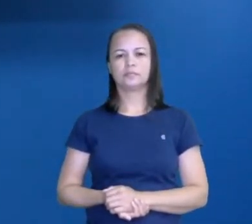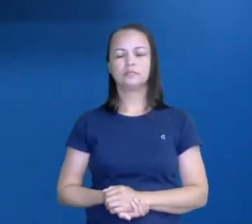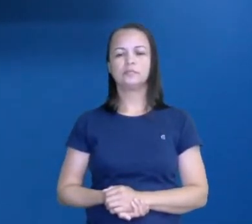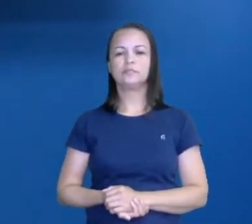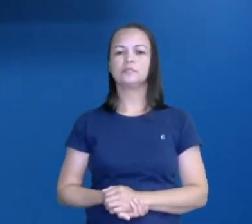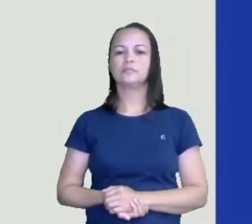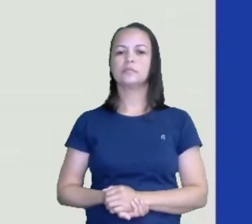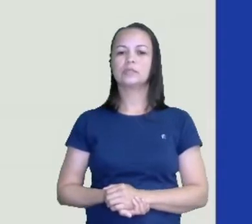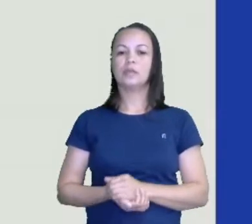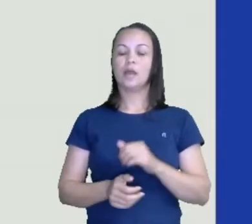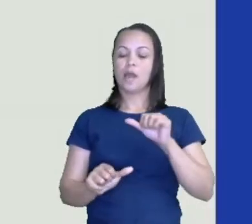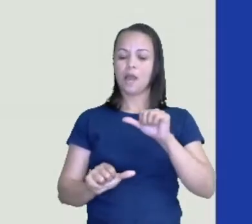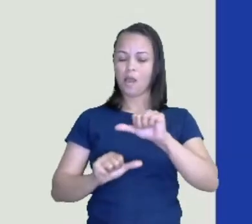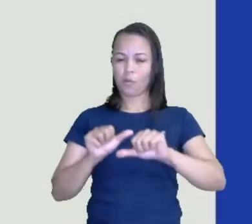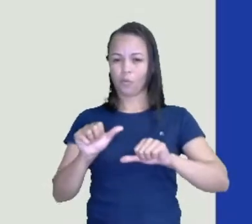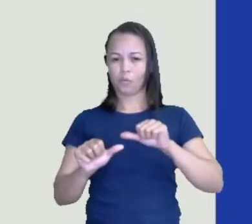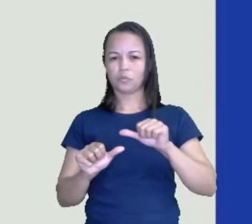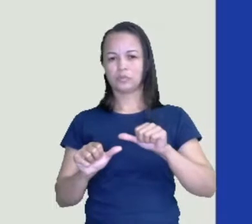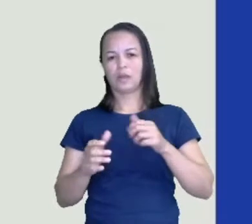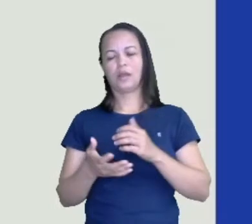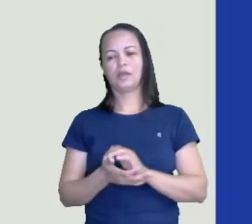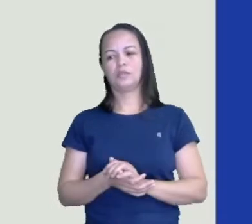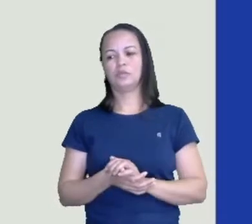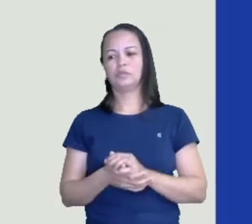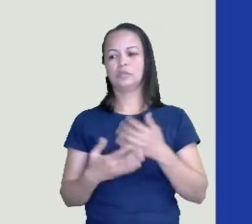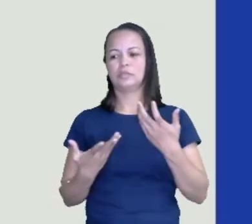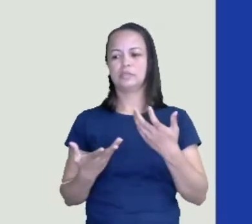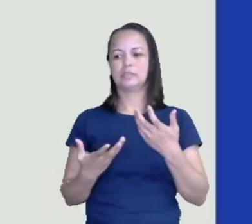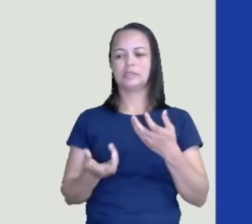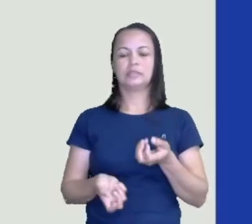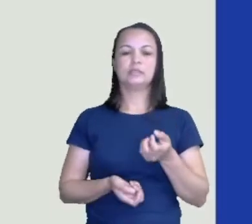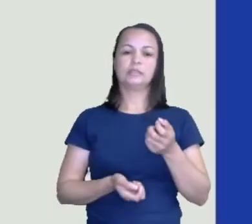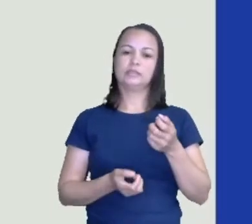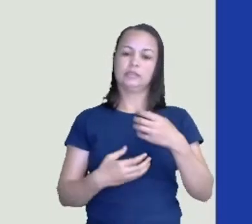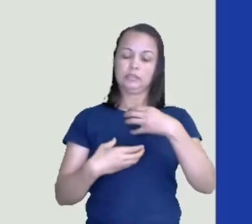Ao contrário, né? A gente vai trabalhar o sentido